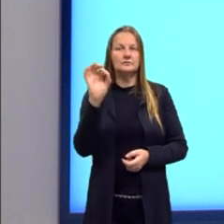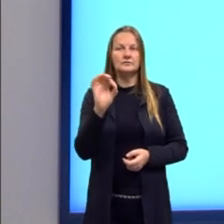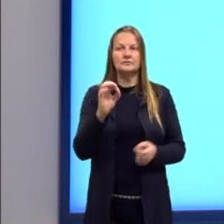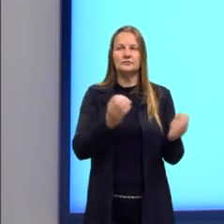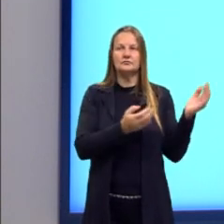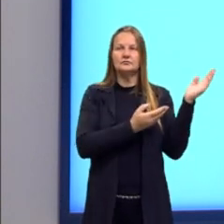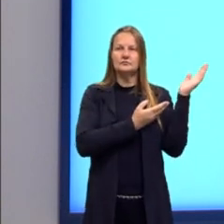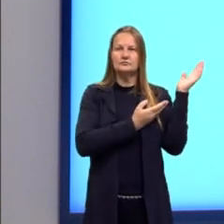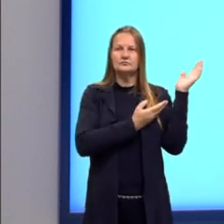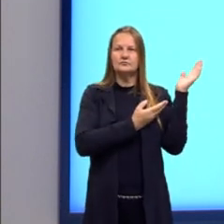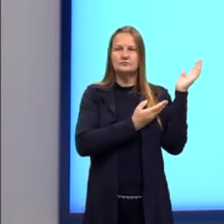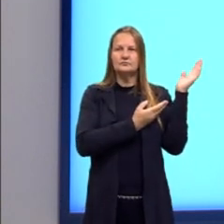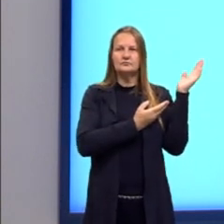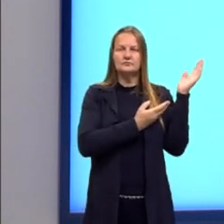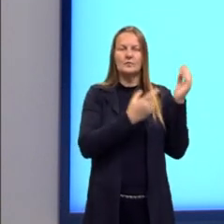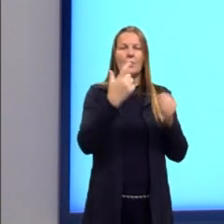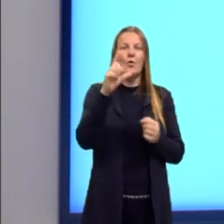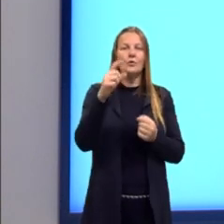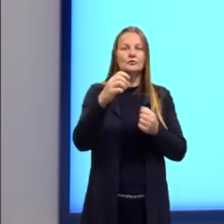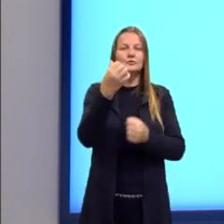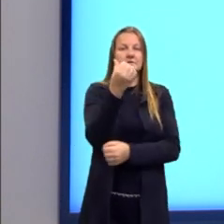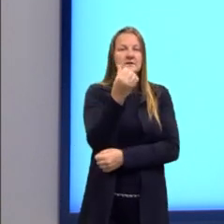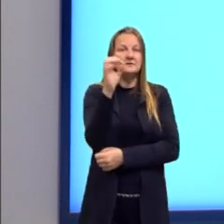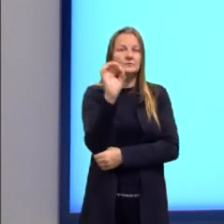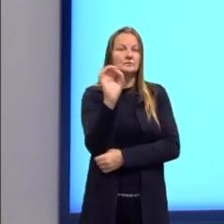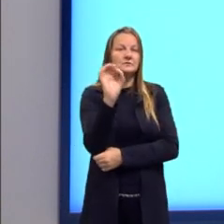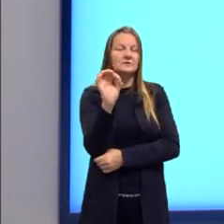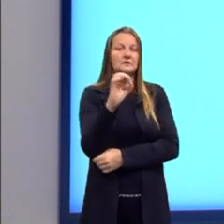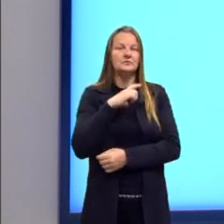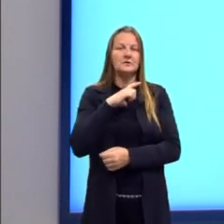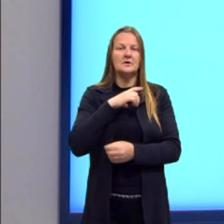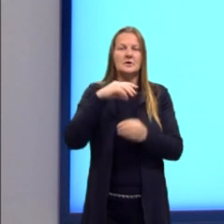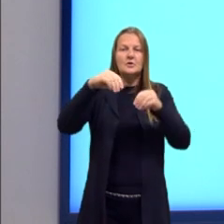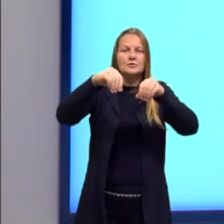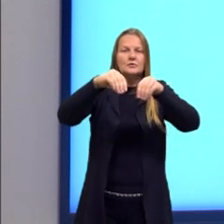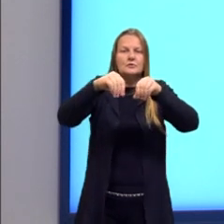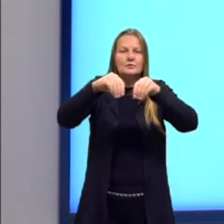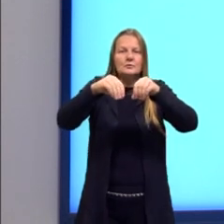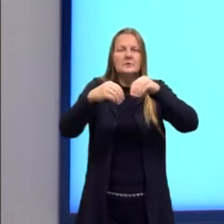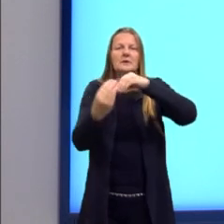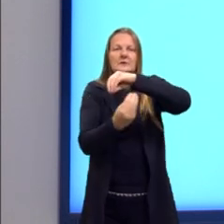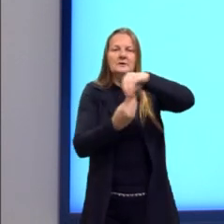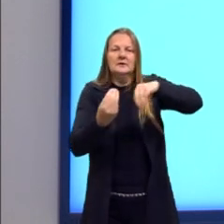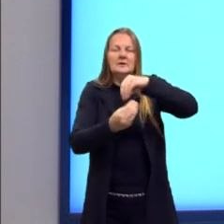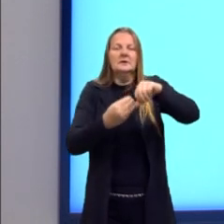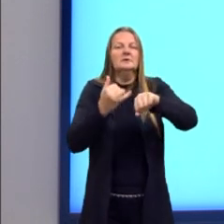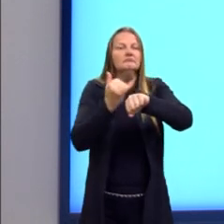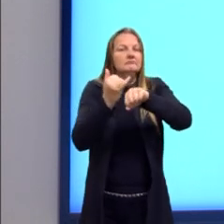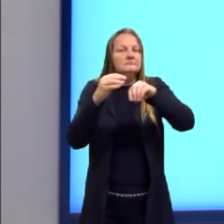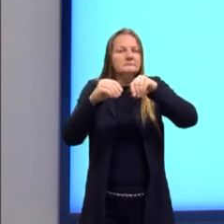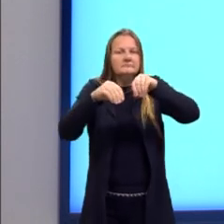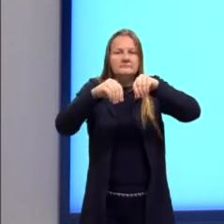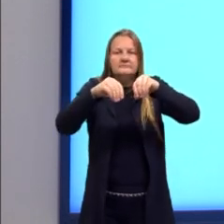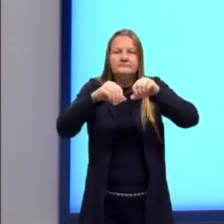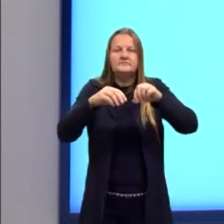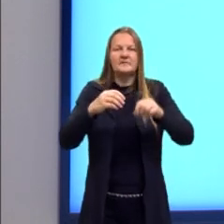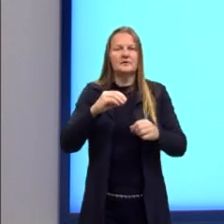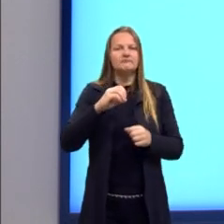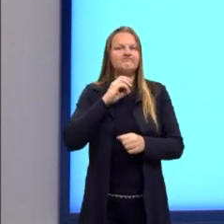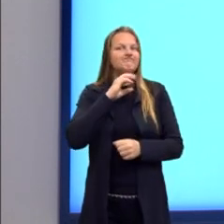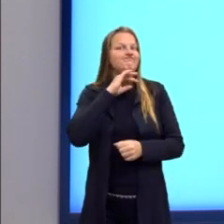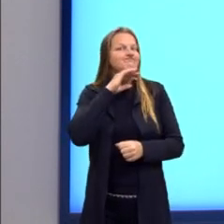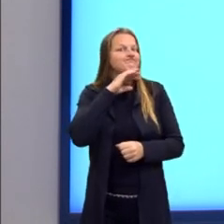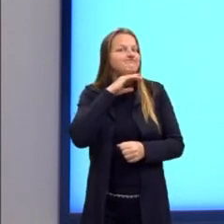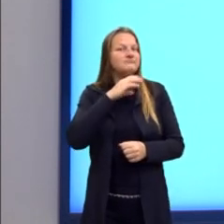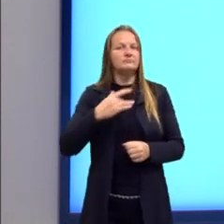ser vendido nessa concentração esses outros seis por cento tem que ter em substâncias que podem ser metais podem ser subvenções a